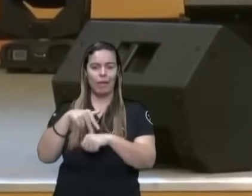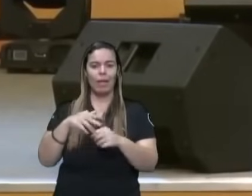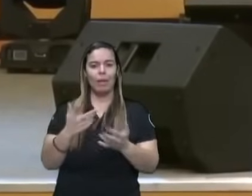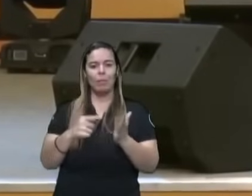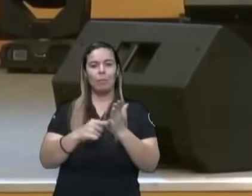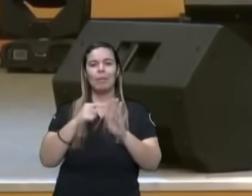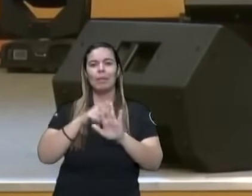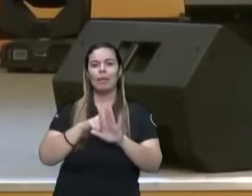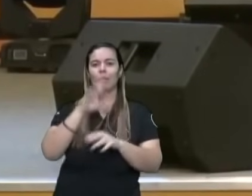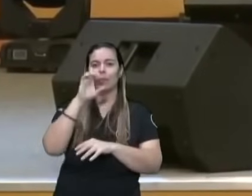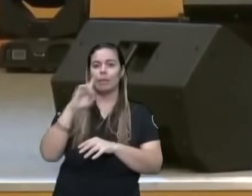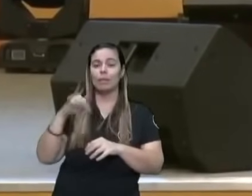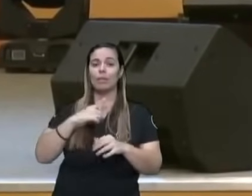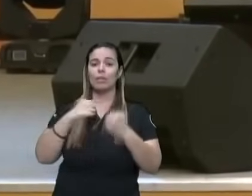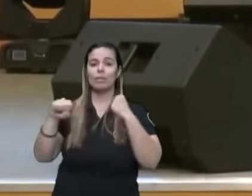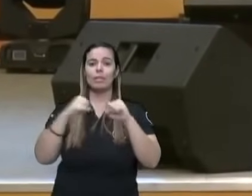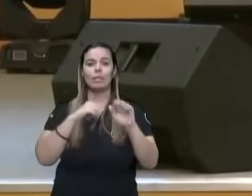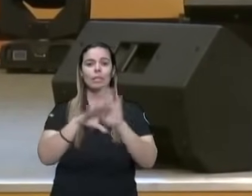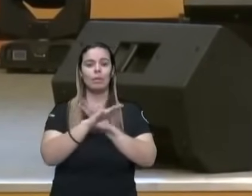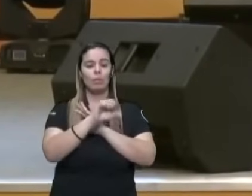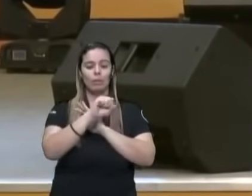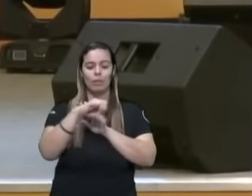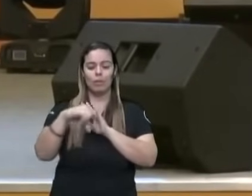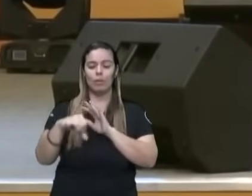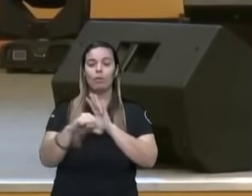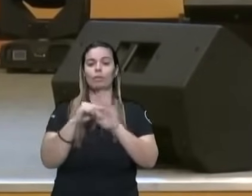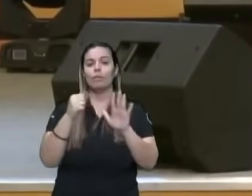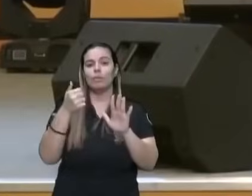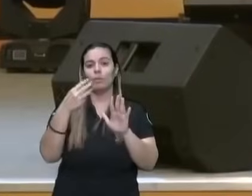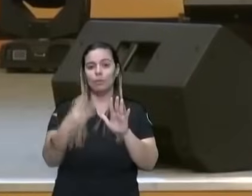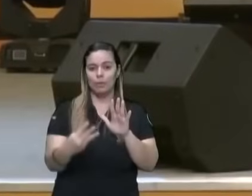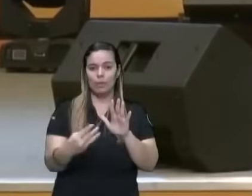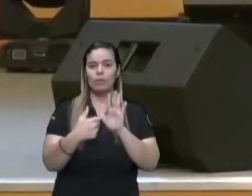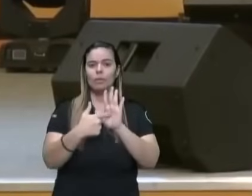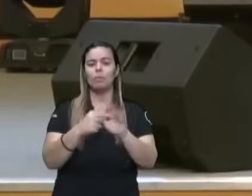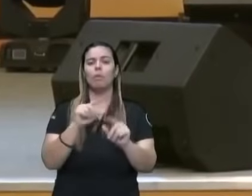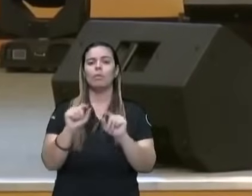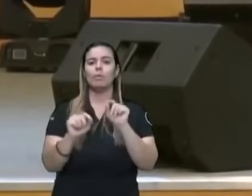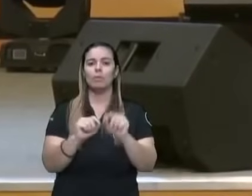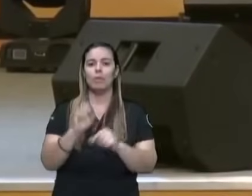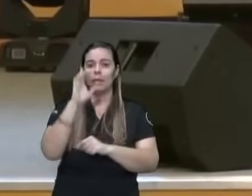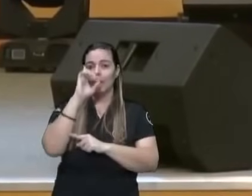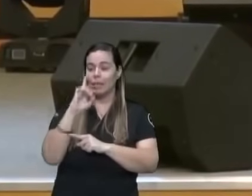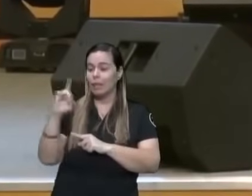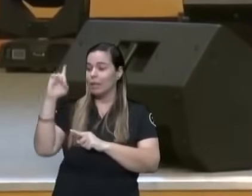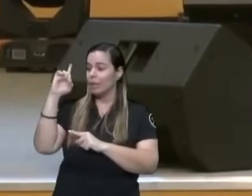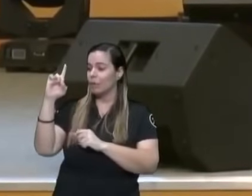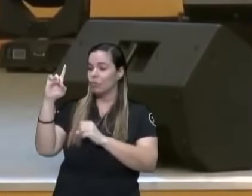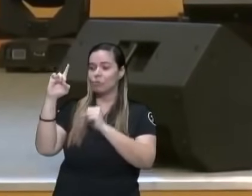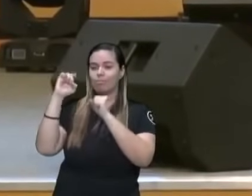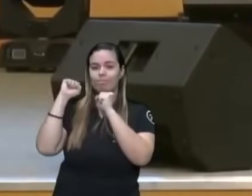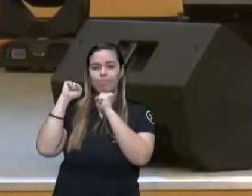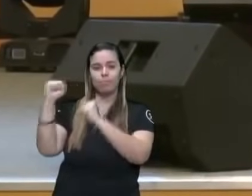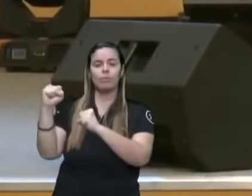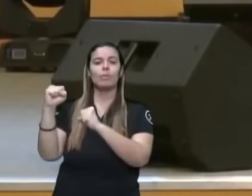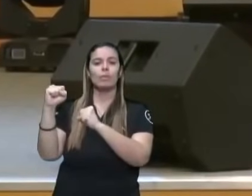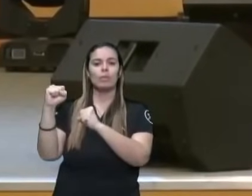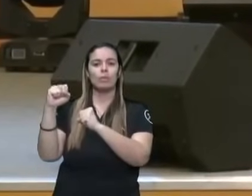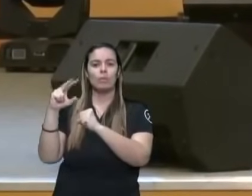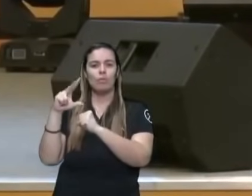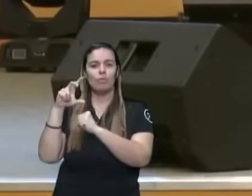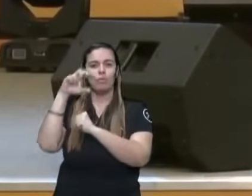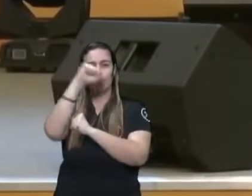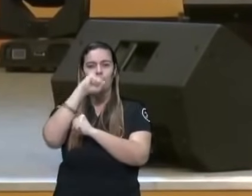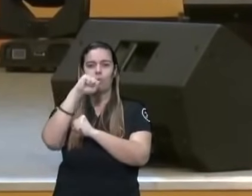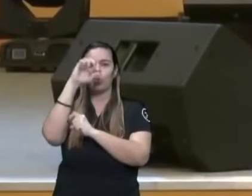para Deus, que está lá no Salmo 89, 13, né? Pois tu tens um braço poderoso, forte é a tua